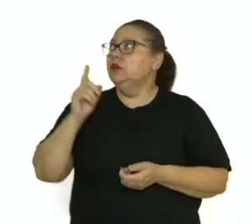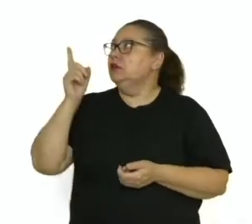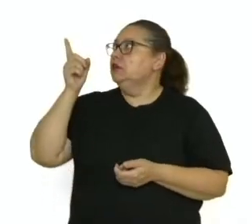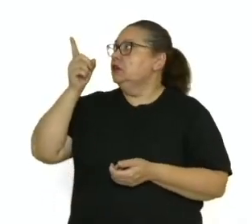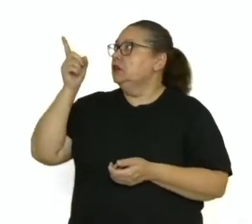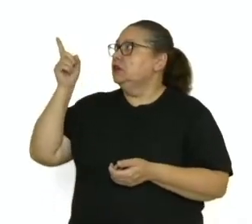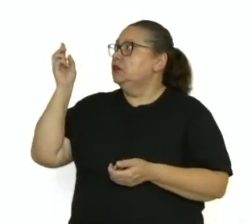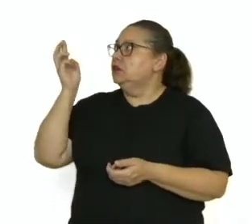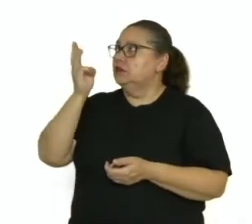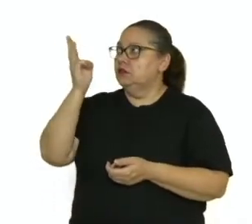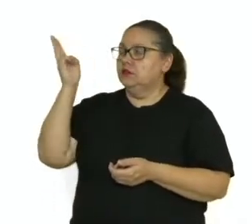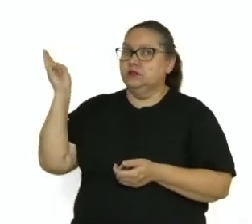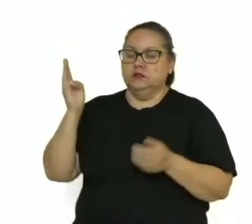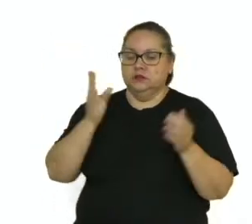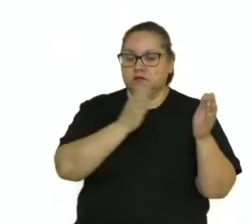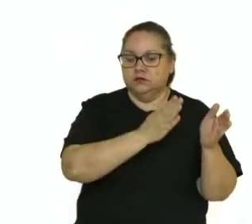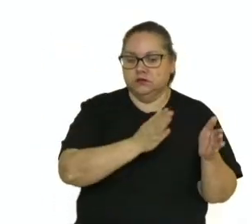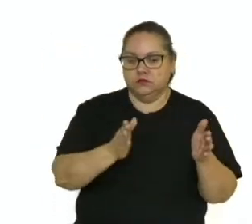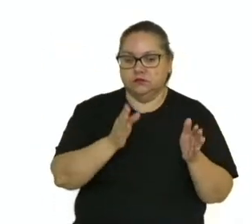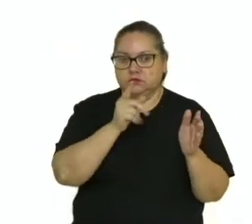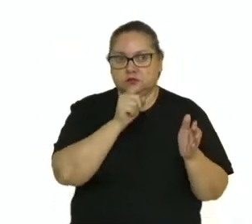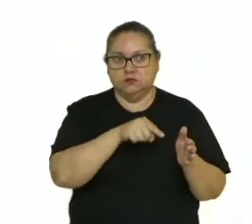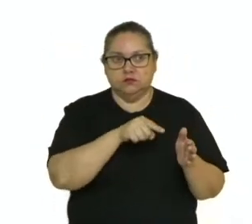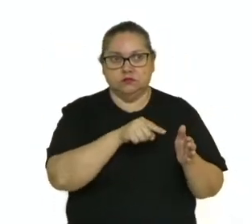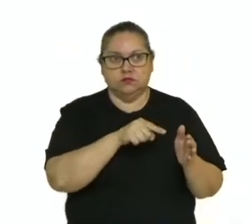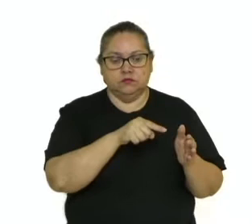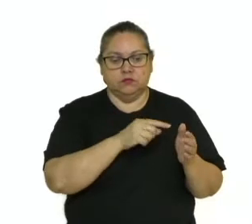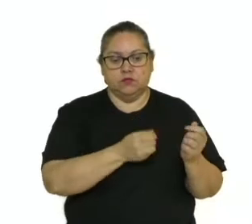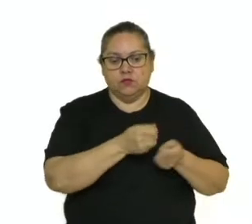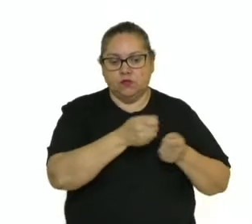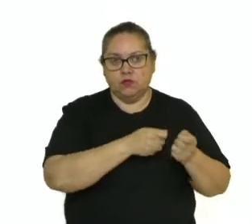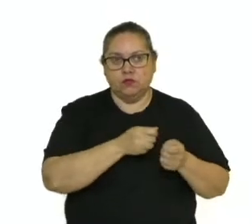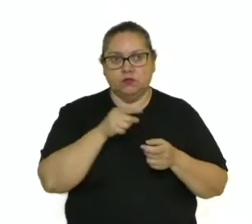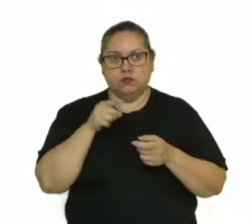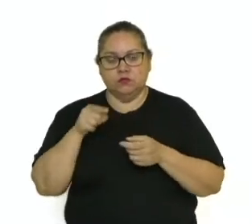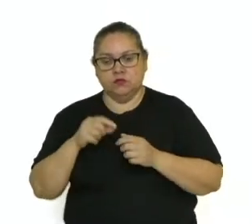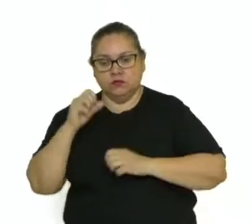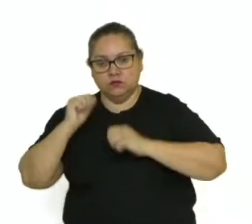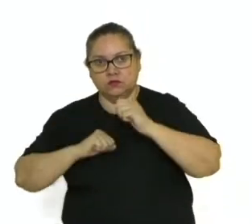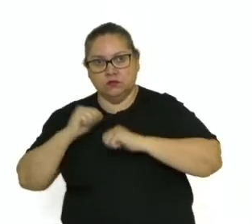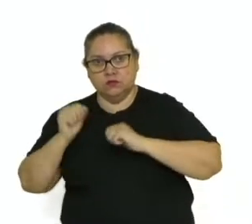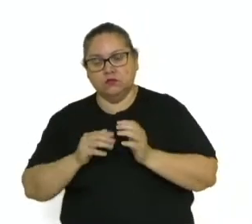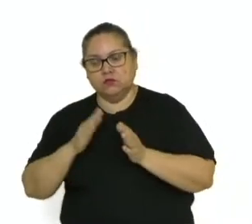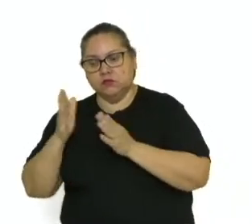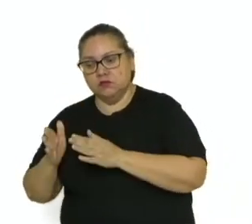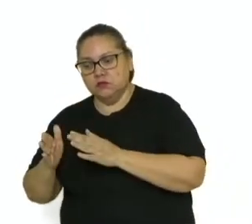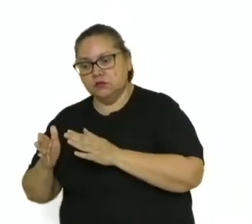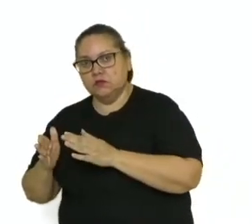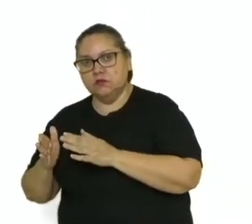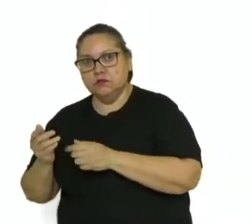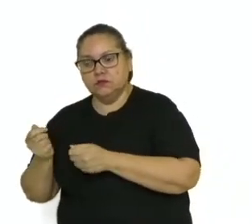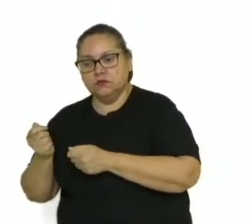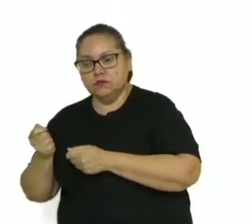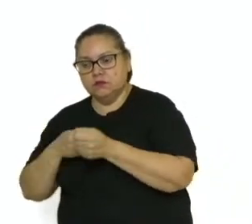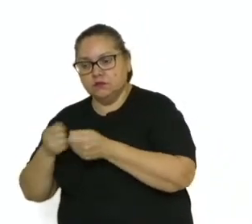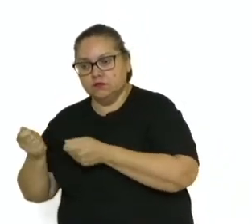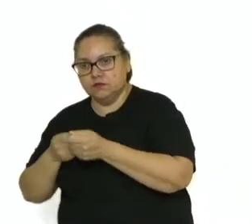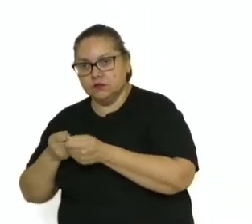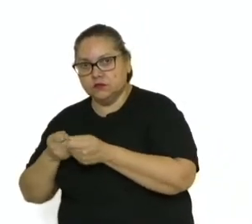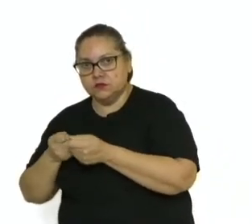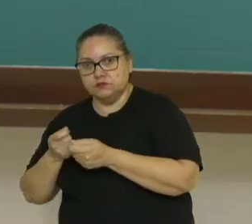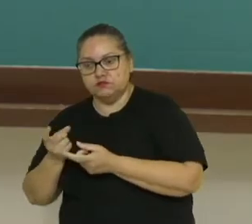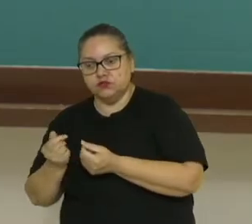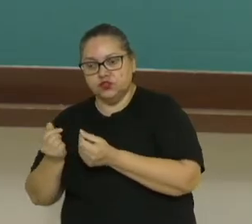Quais foram as suas fases? Nós temos o capitalismo comercial, o capitalismo industrial e o capitalismo